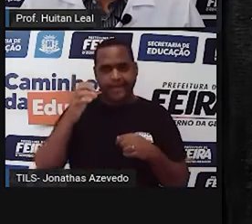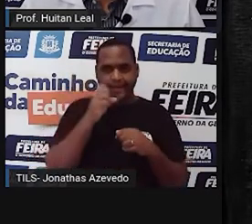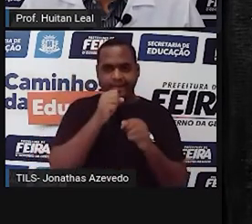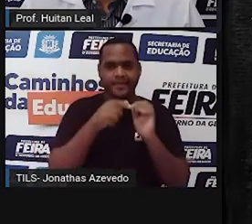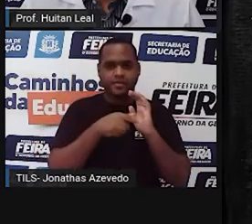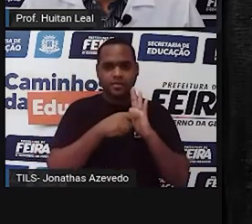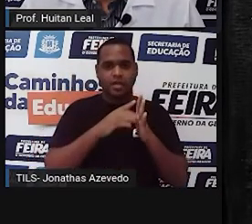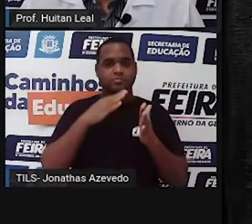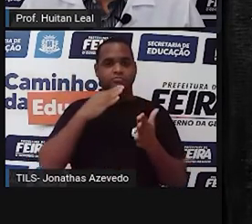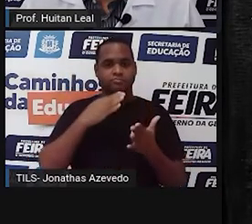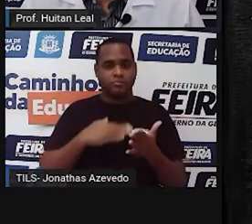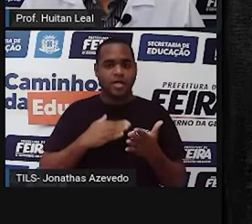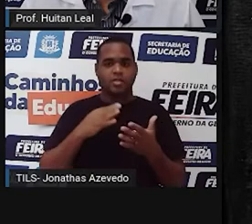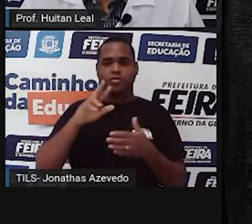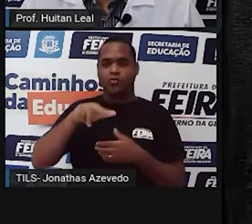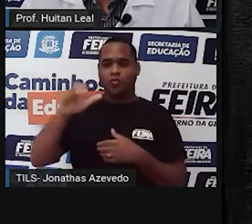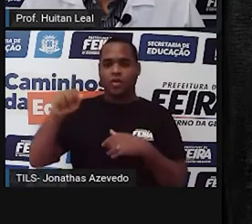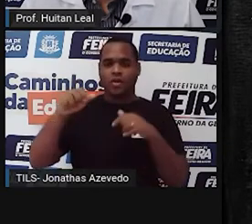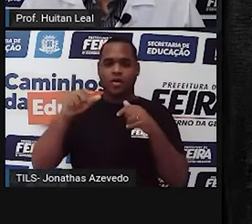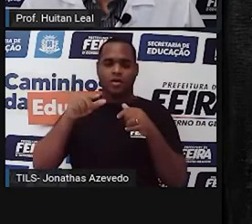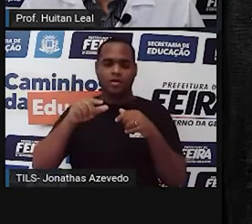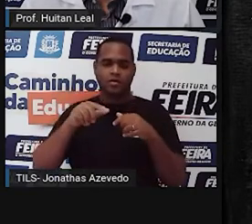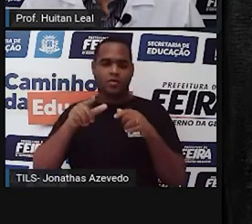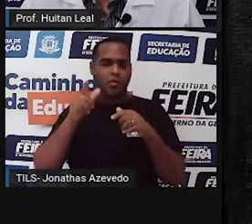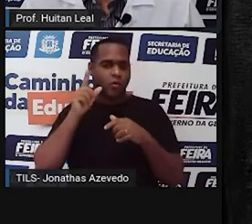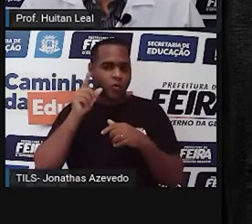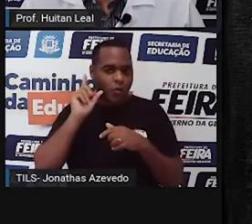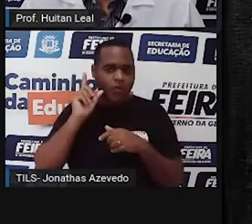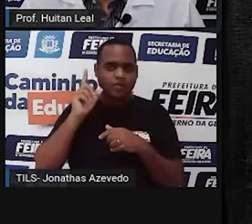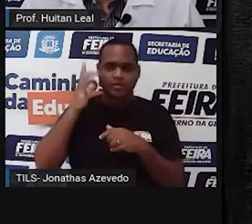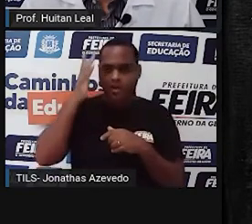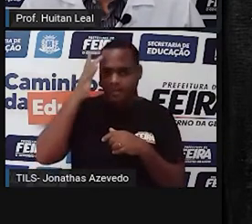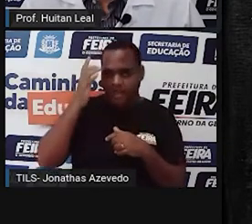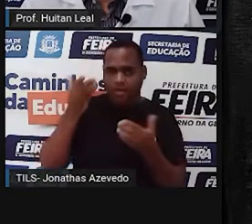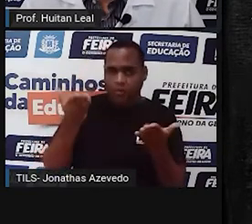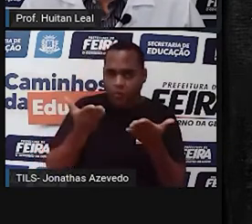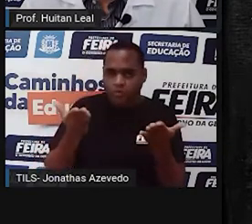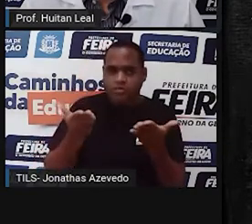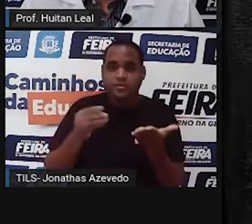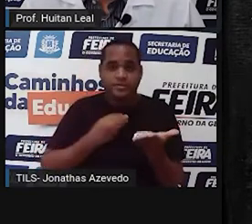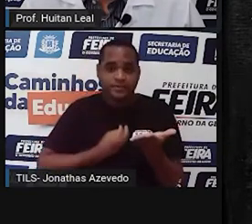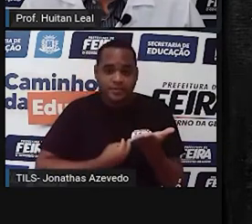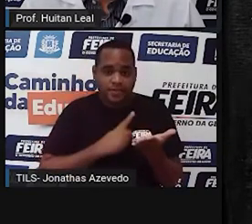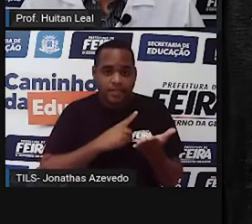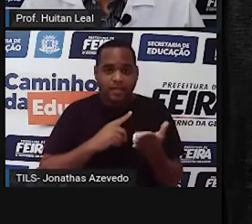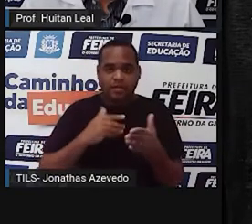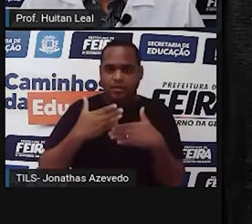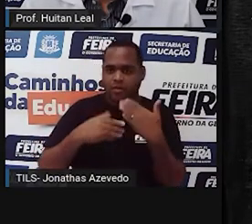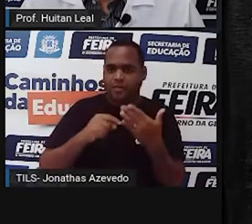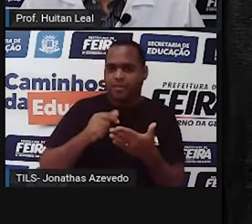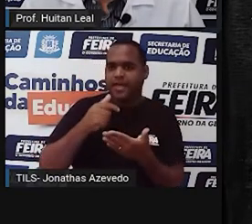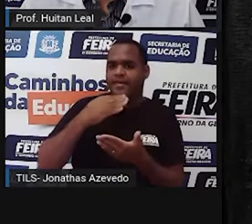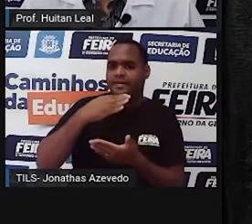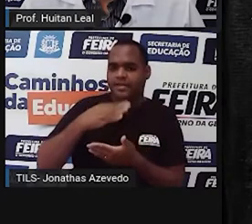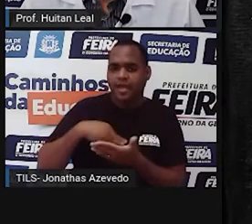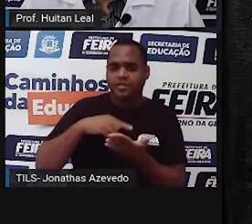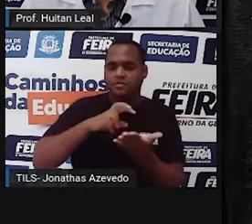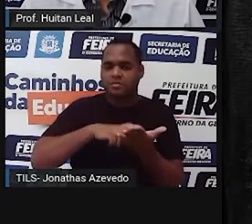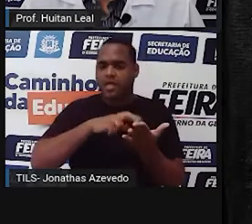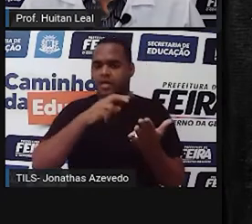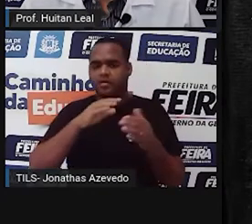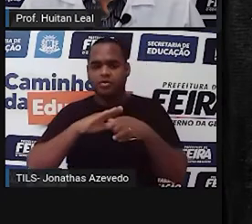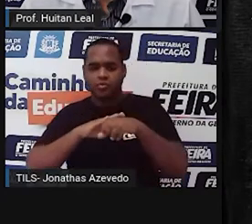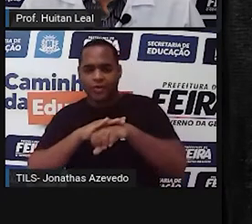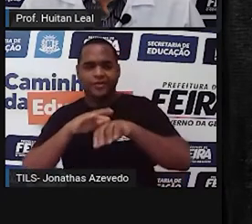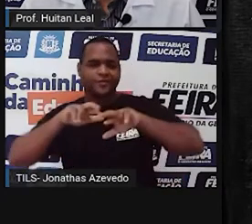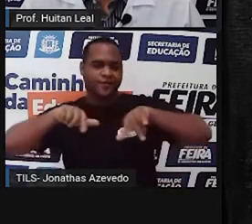tarde, sempre, nunca, ontem, anteontem, amanhã, hoje, atualmente, logo, à tarde, de manhã, à